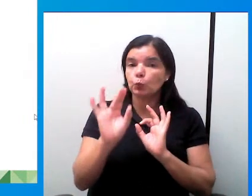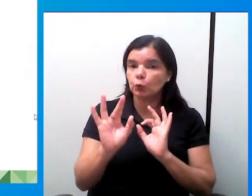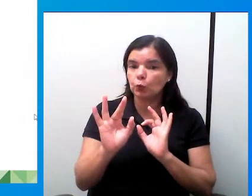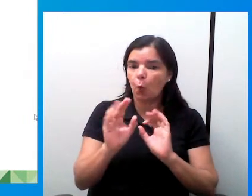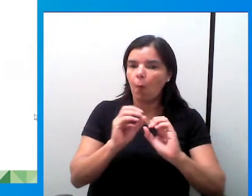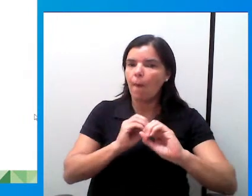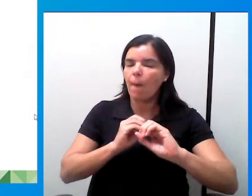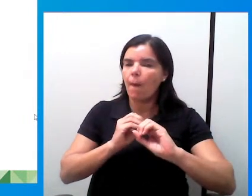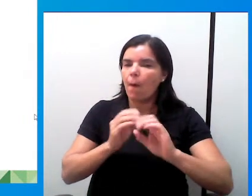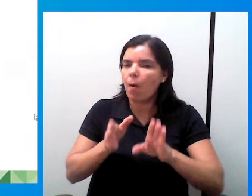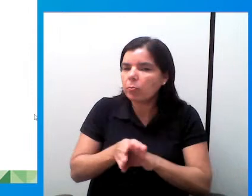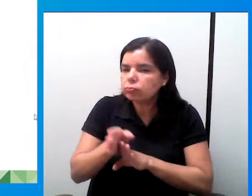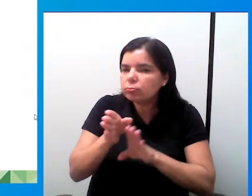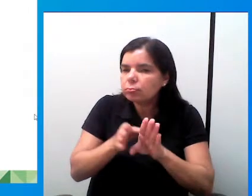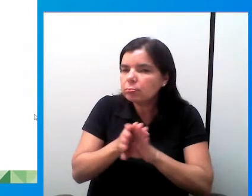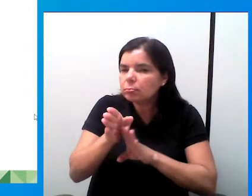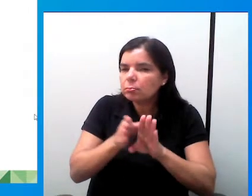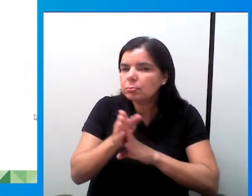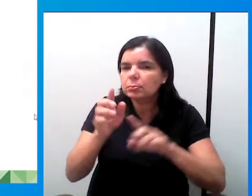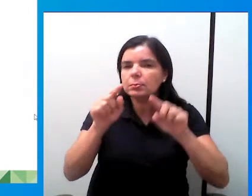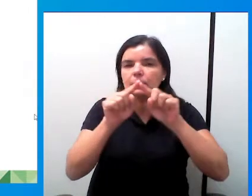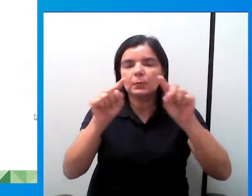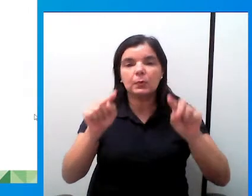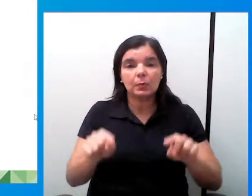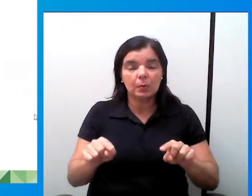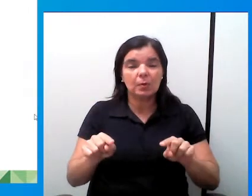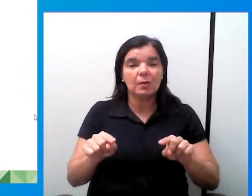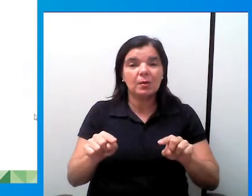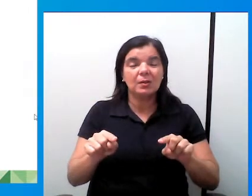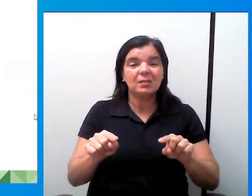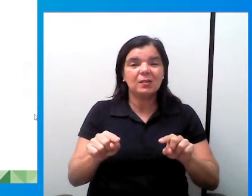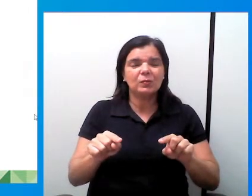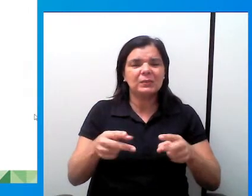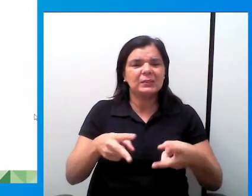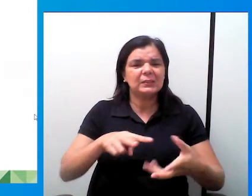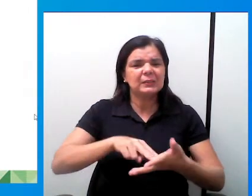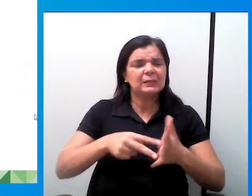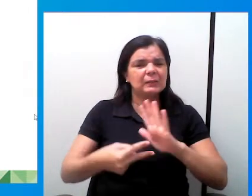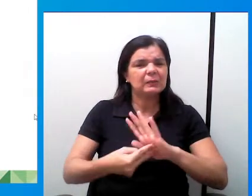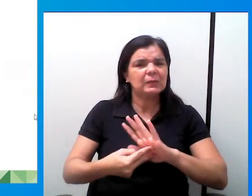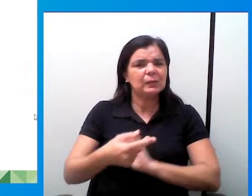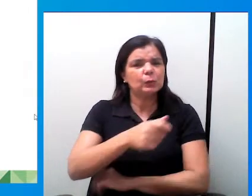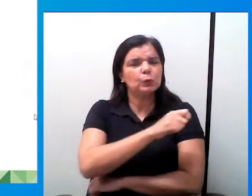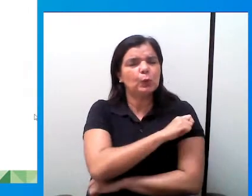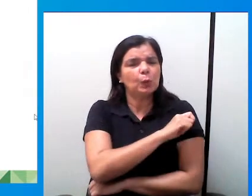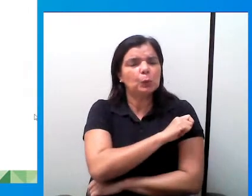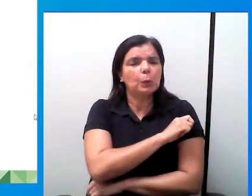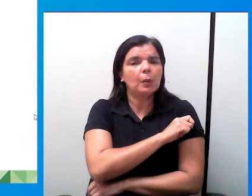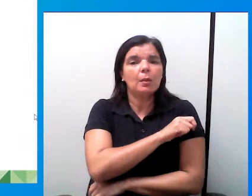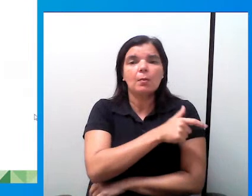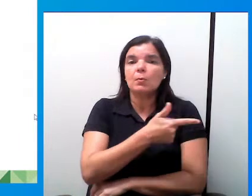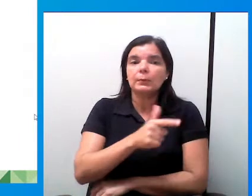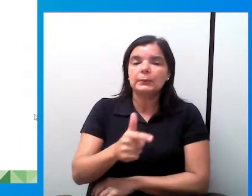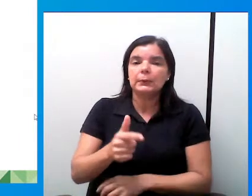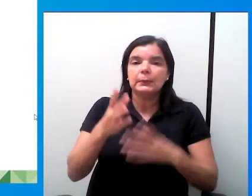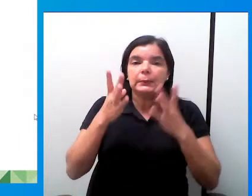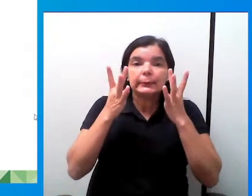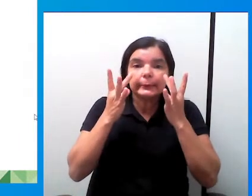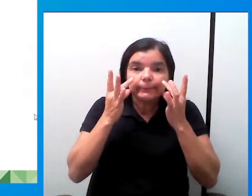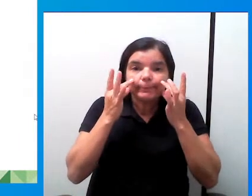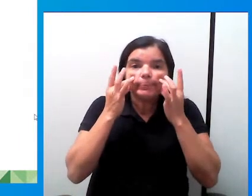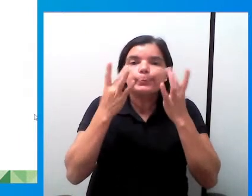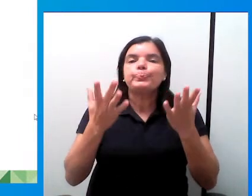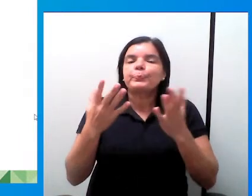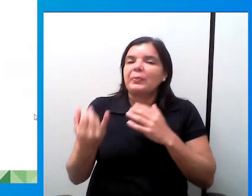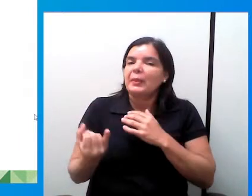servidores, você faz com que os alunos não tenham essa real, esse real entendimento e